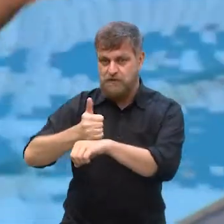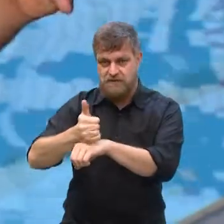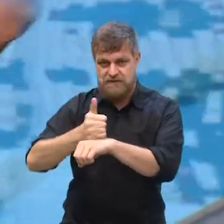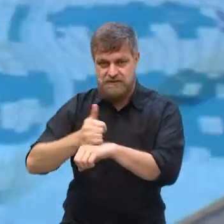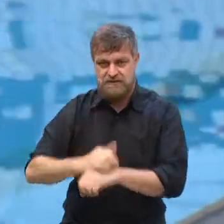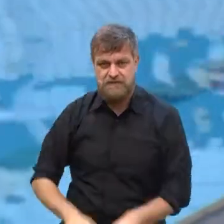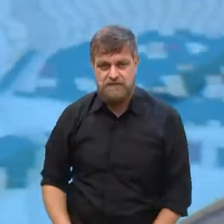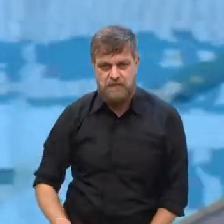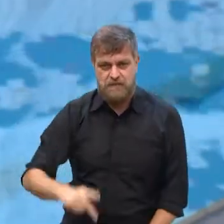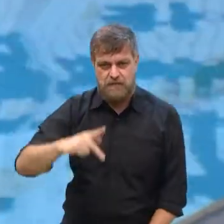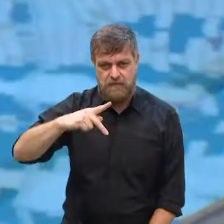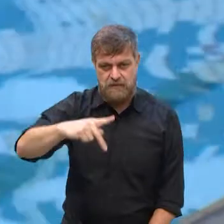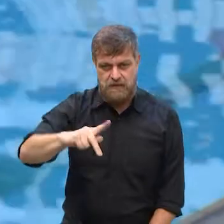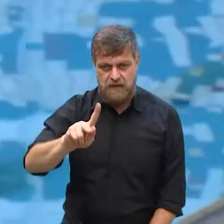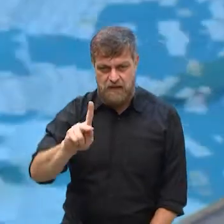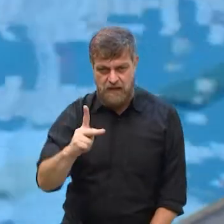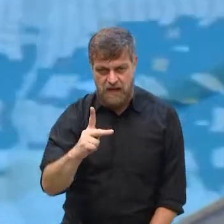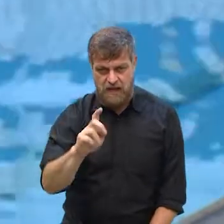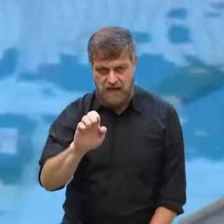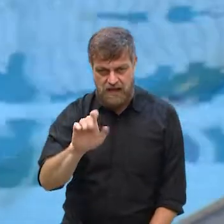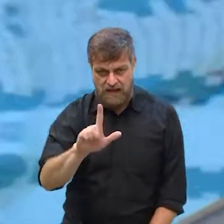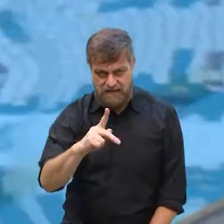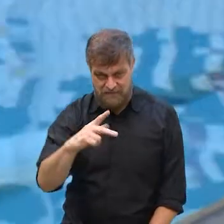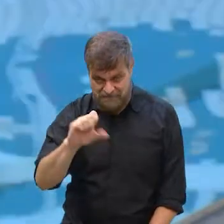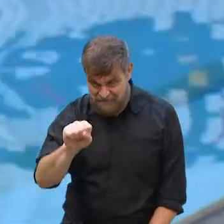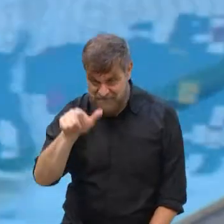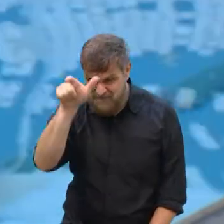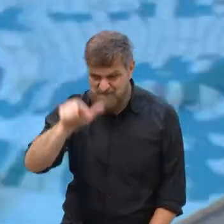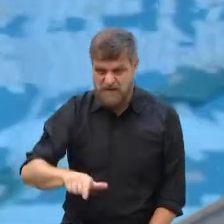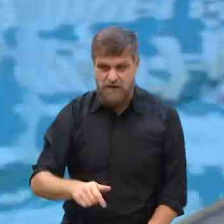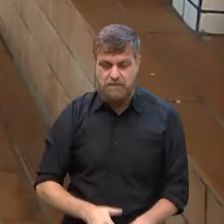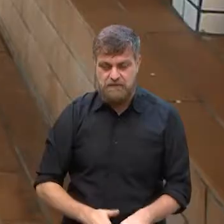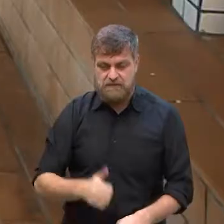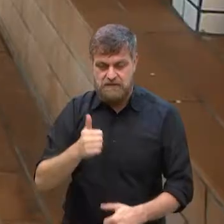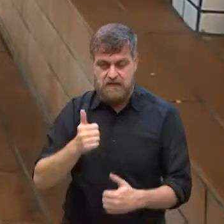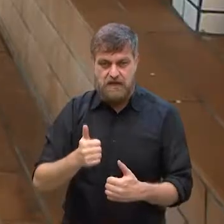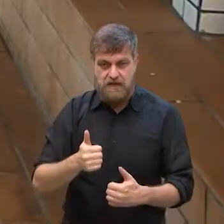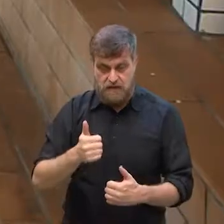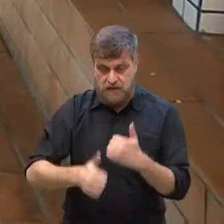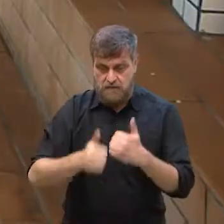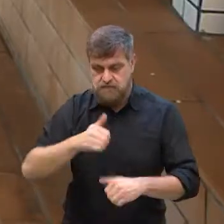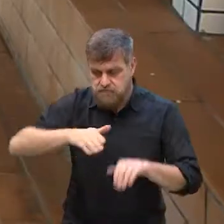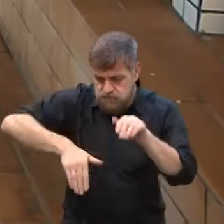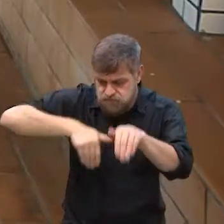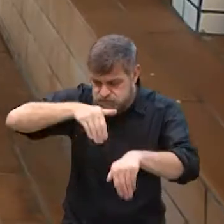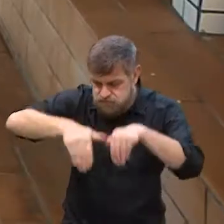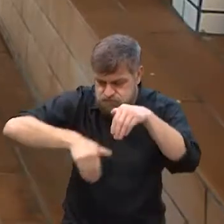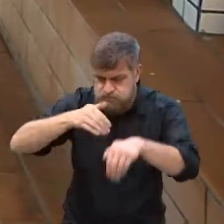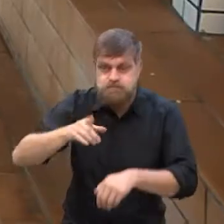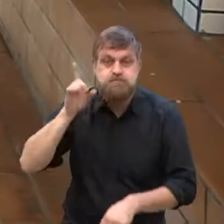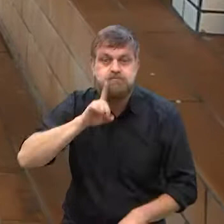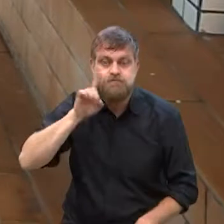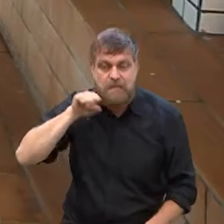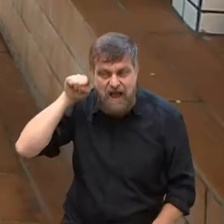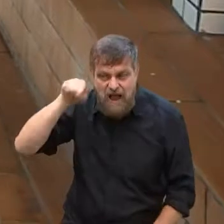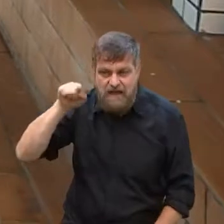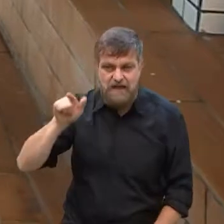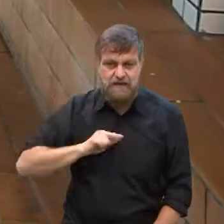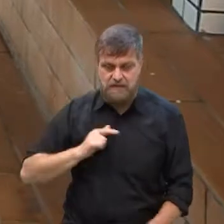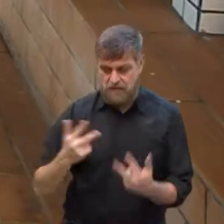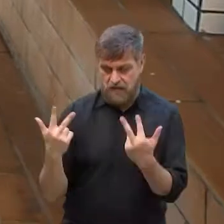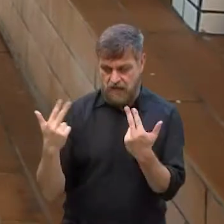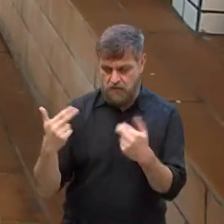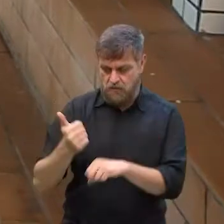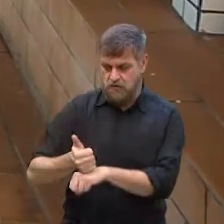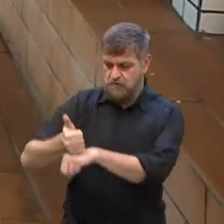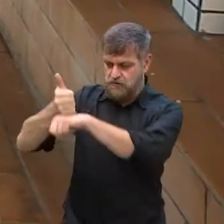Michael Phelps. Que legal. Então assim, falando da natação, em 2013 quando eu ganhei, o Phelps também acabou recebendo o